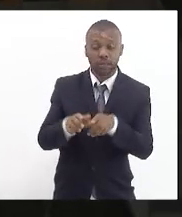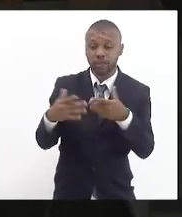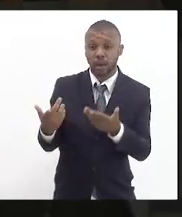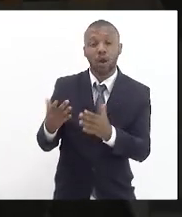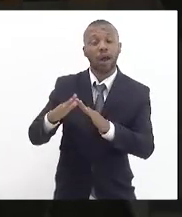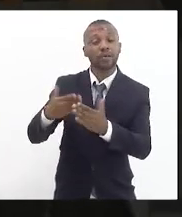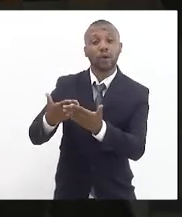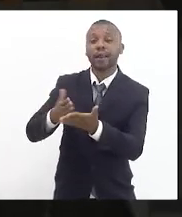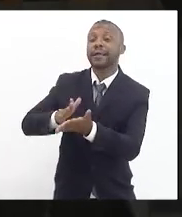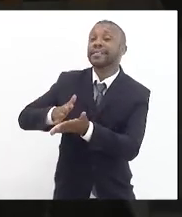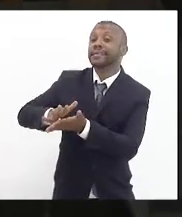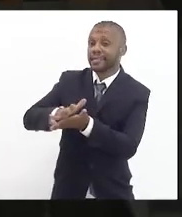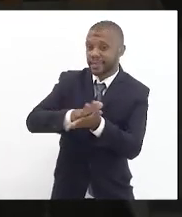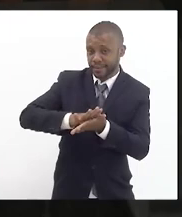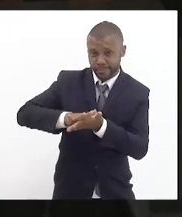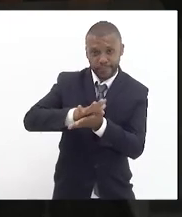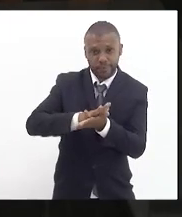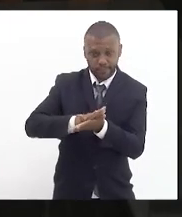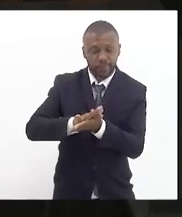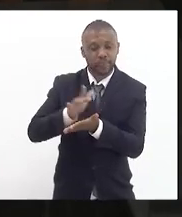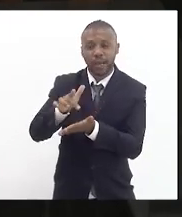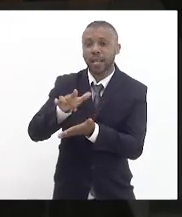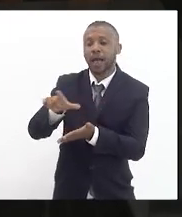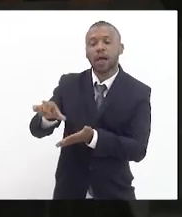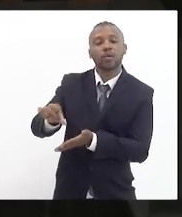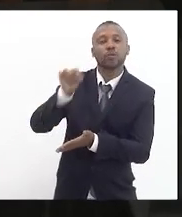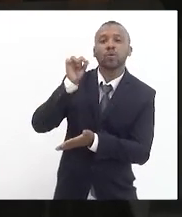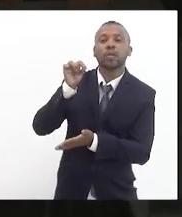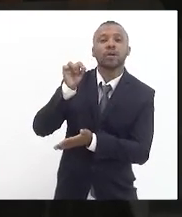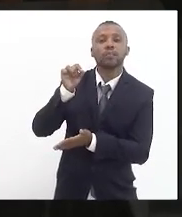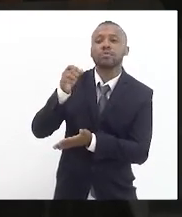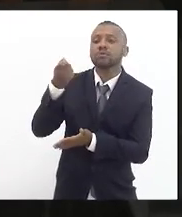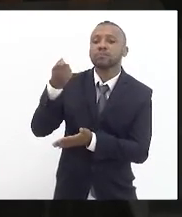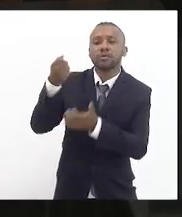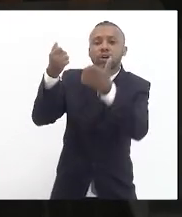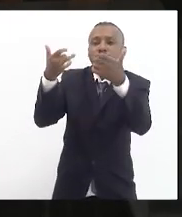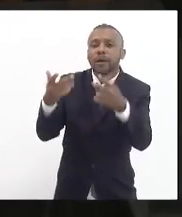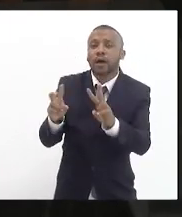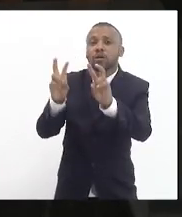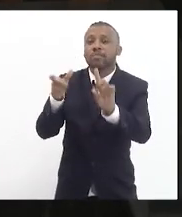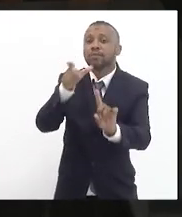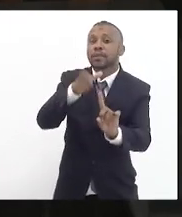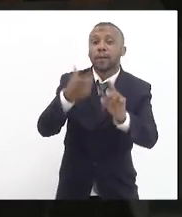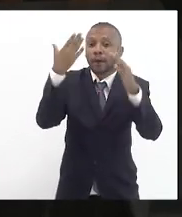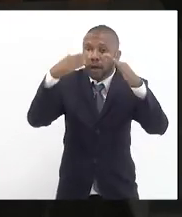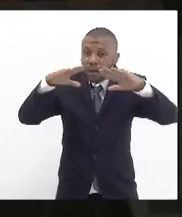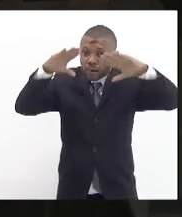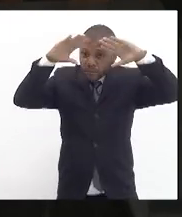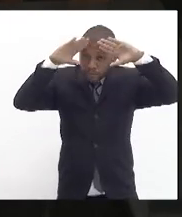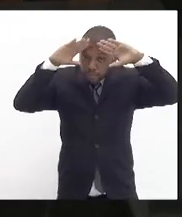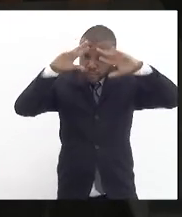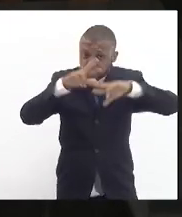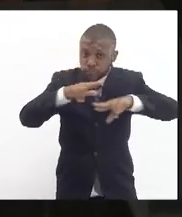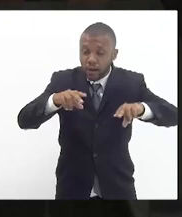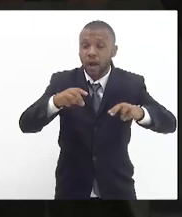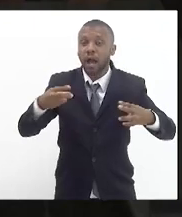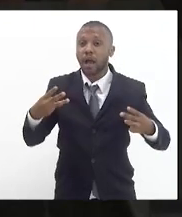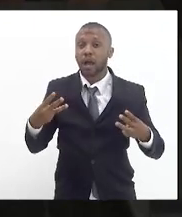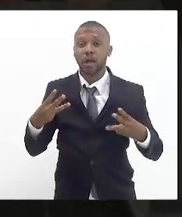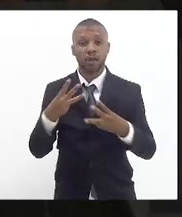de samba senhora Presidente a figura e do Orixá Exu